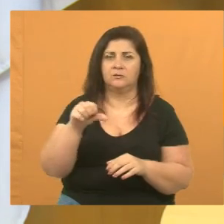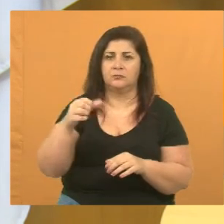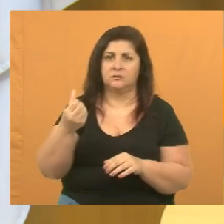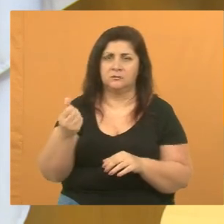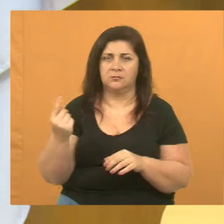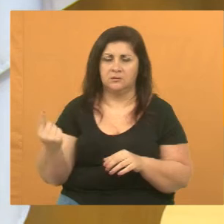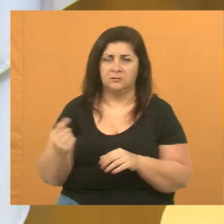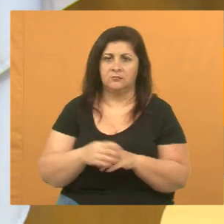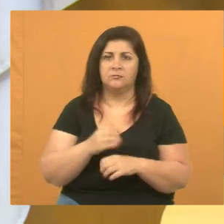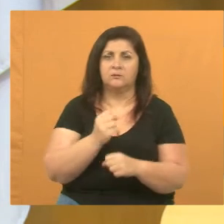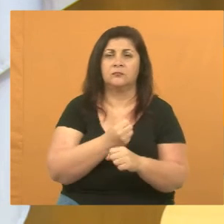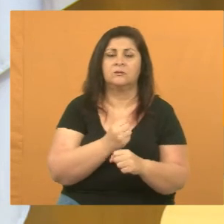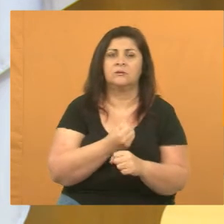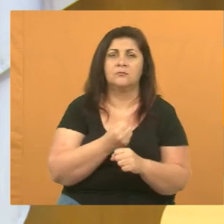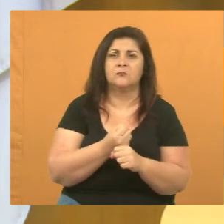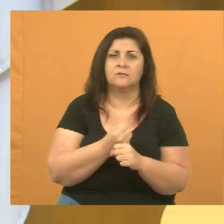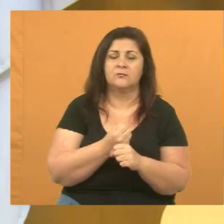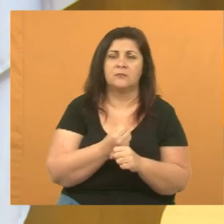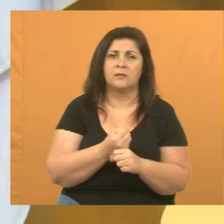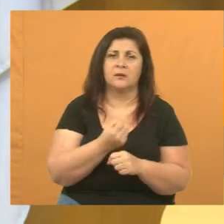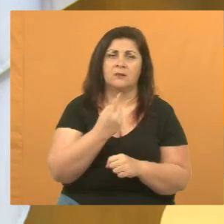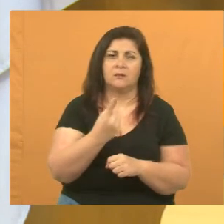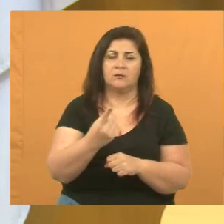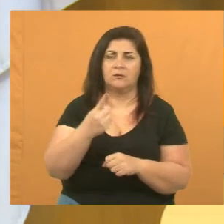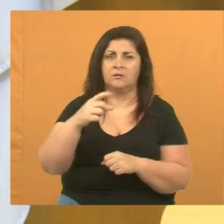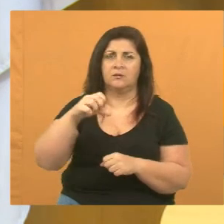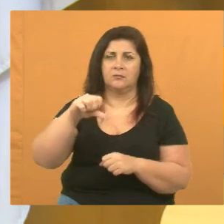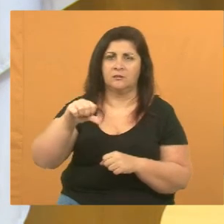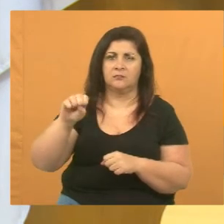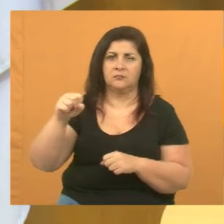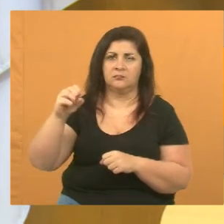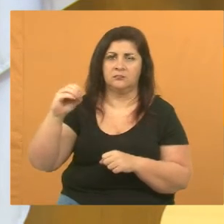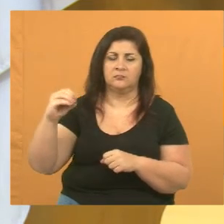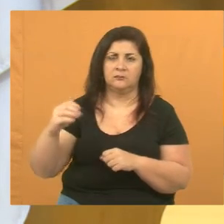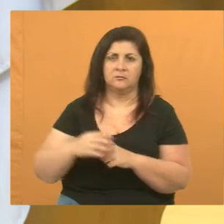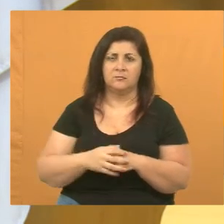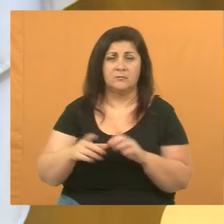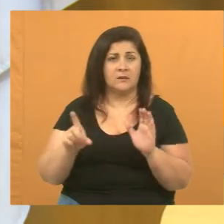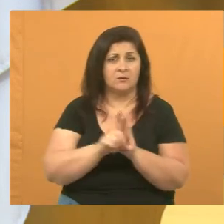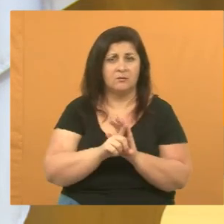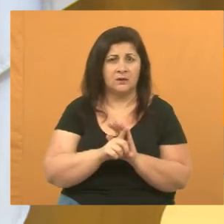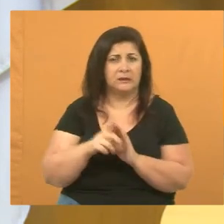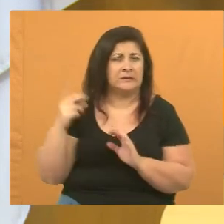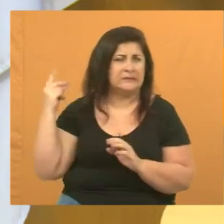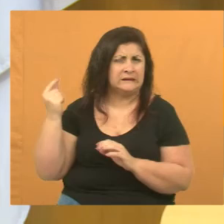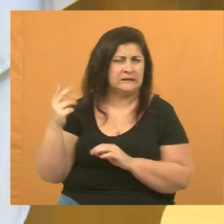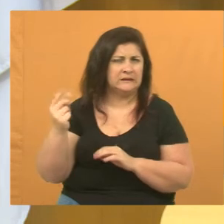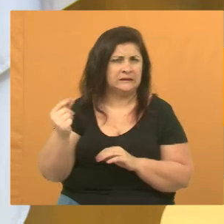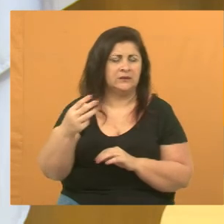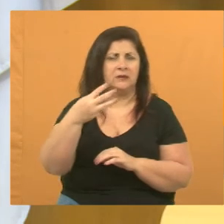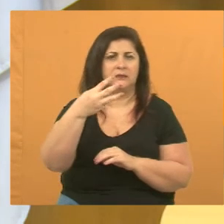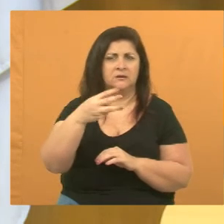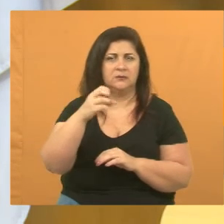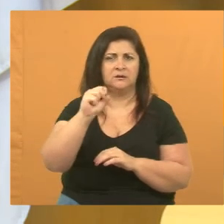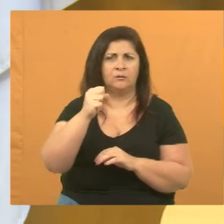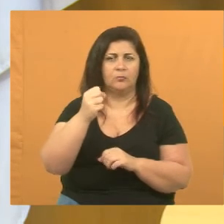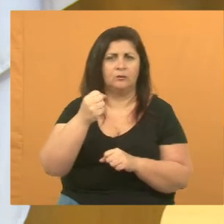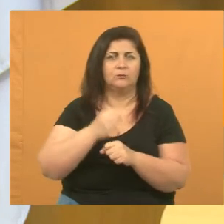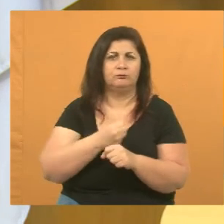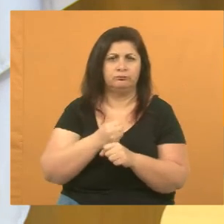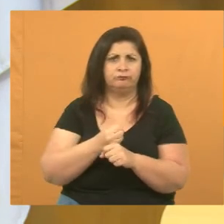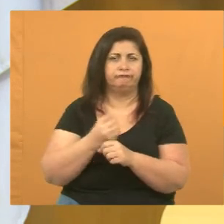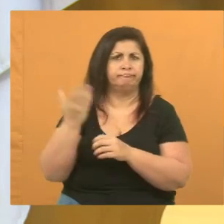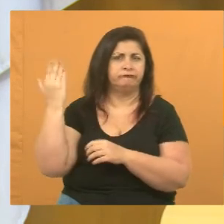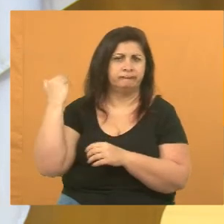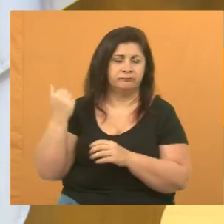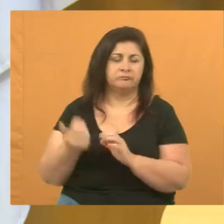1961, de 16 de maio de 1980, uma lei de 38 anos atrás,